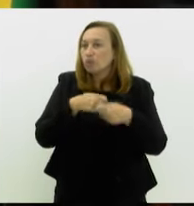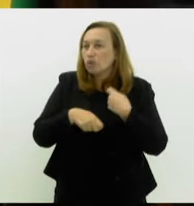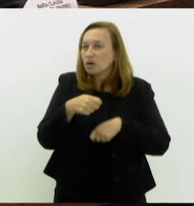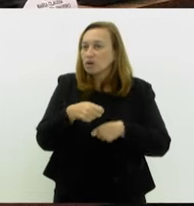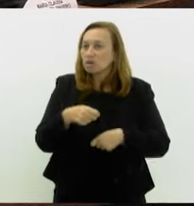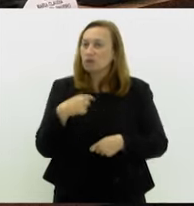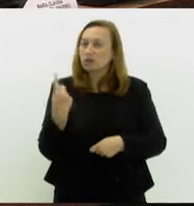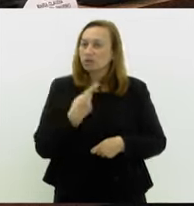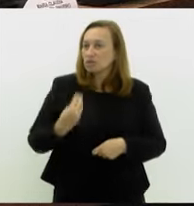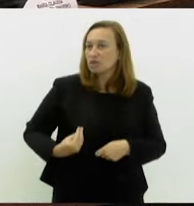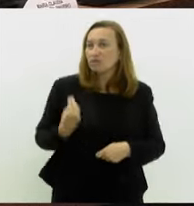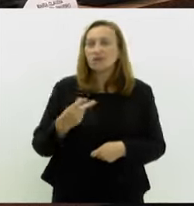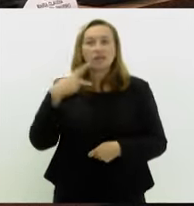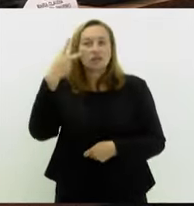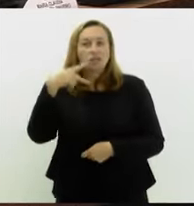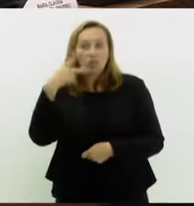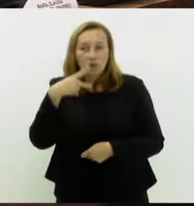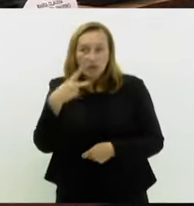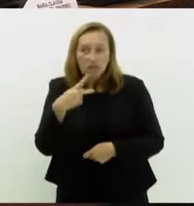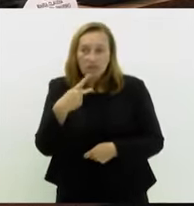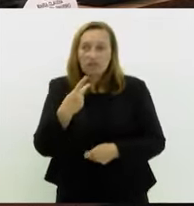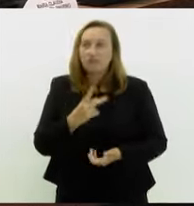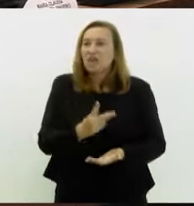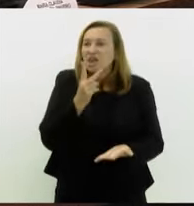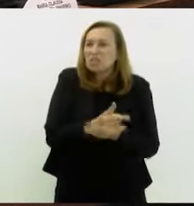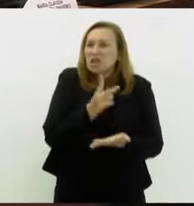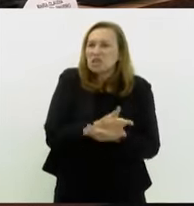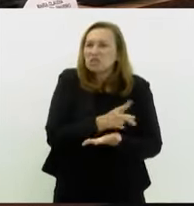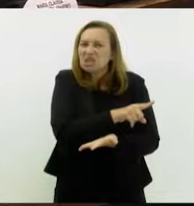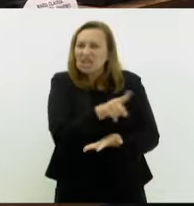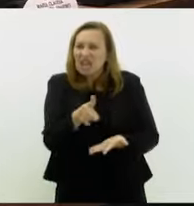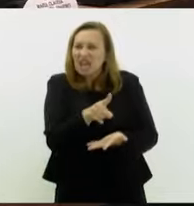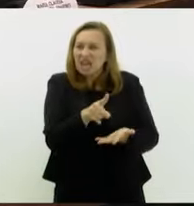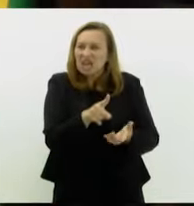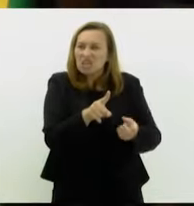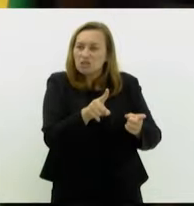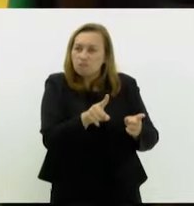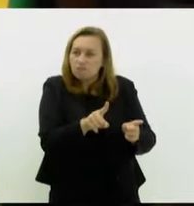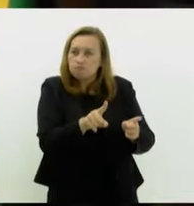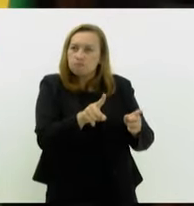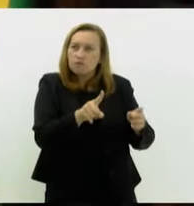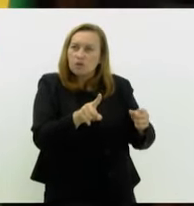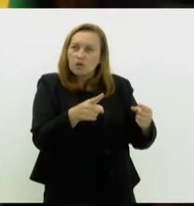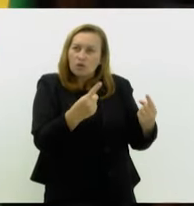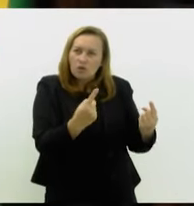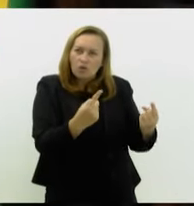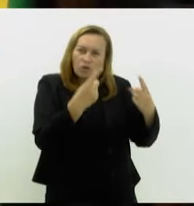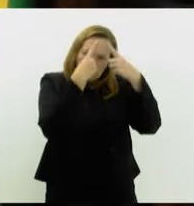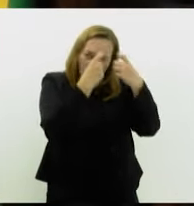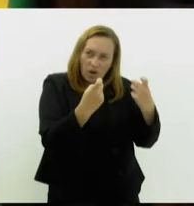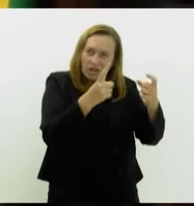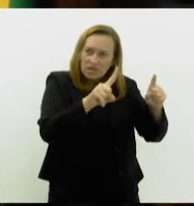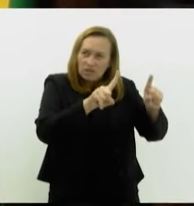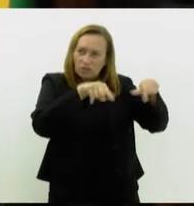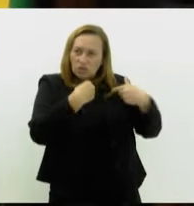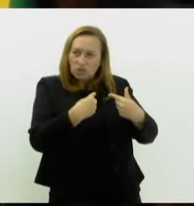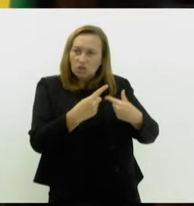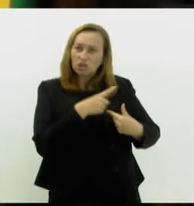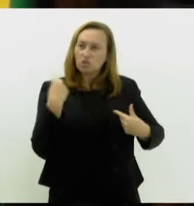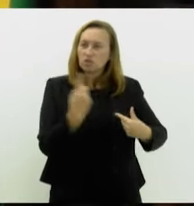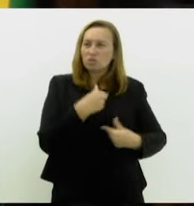participação política ainda que eles nos tratem com violência Nós somos mulheres e iluminadas